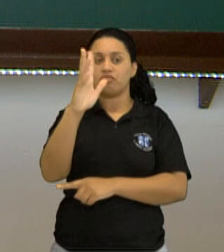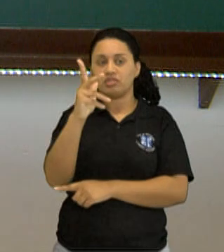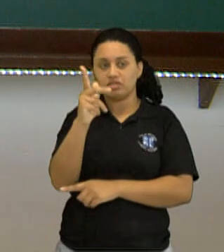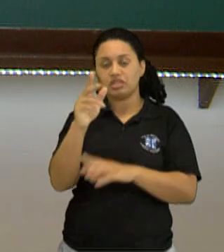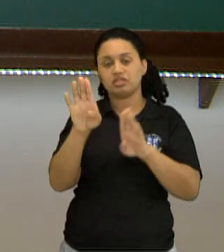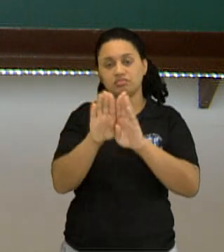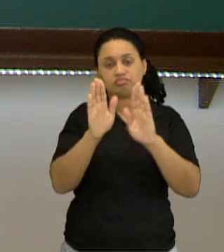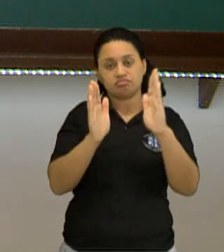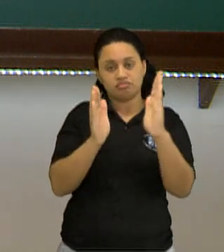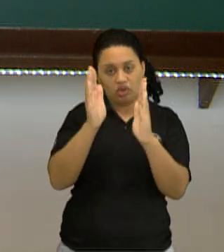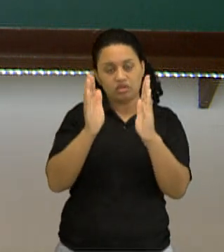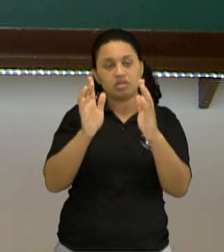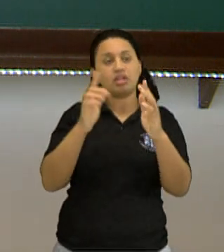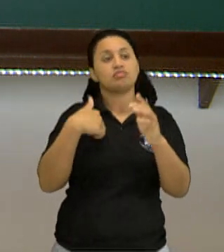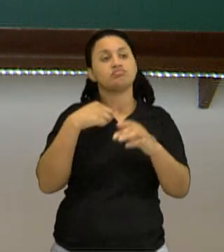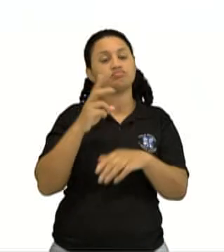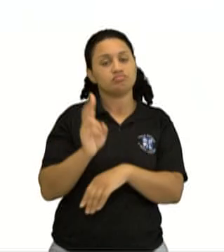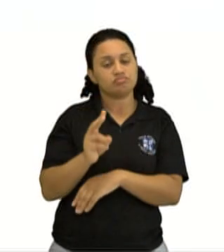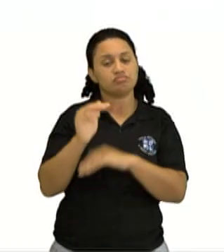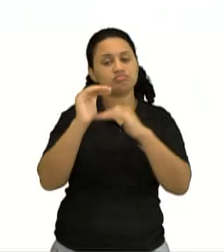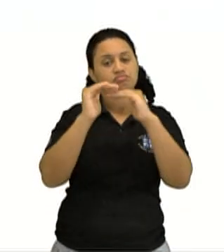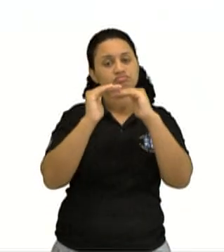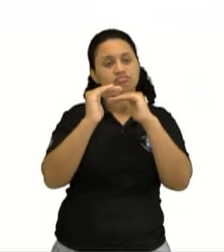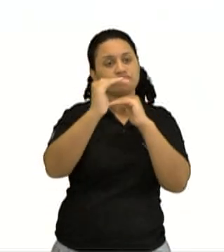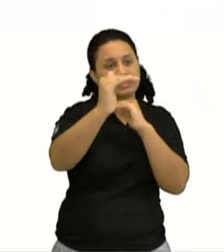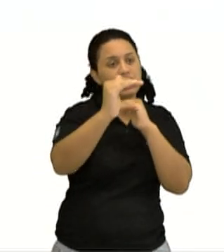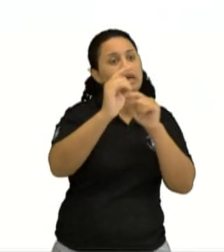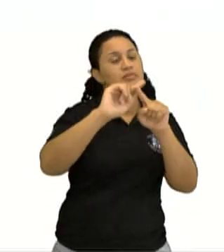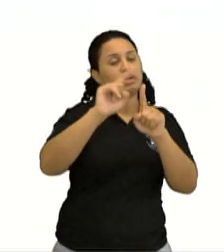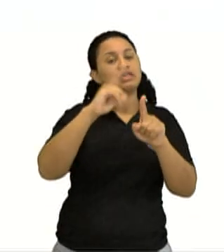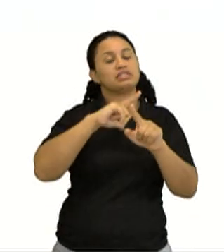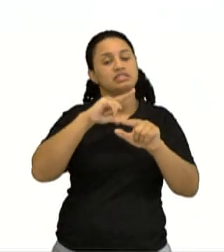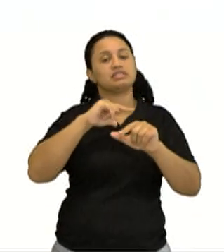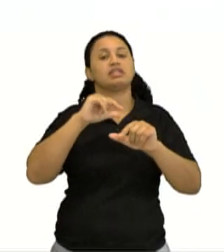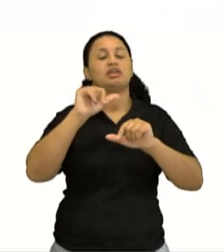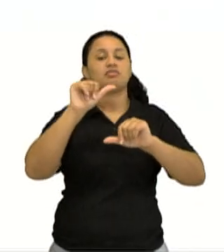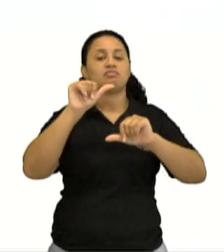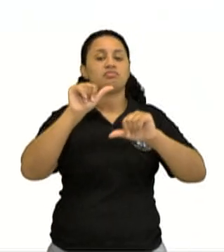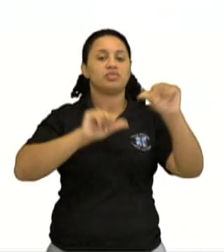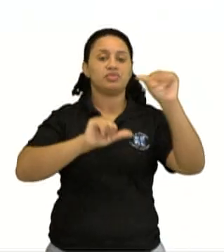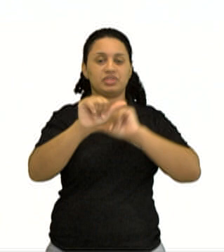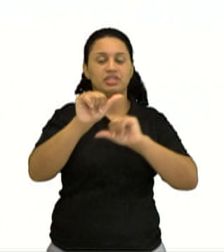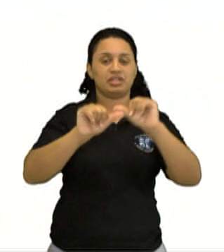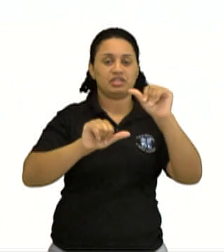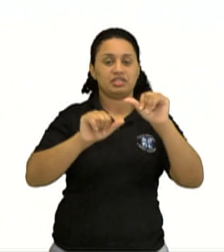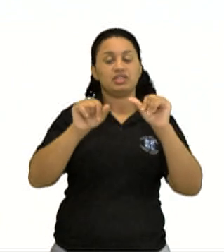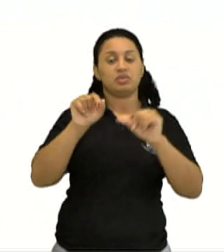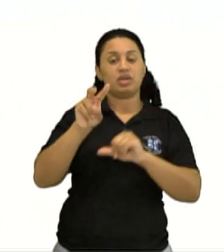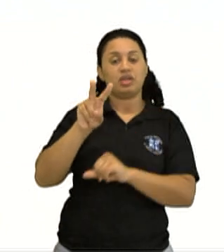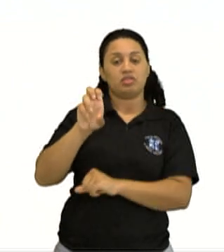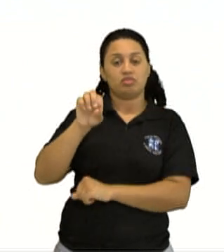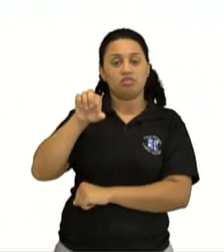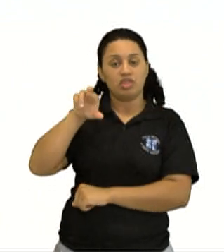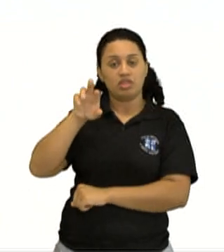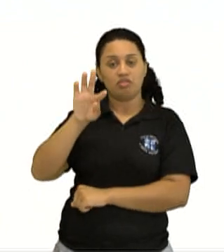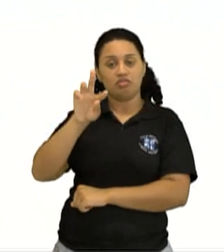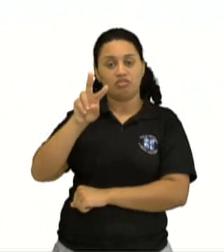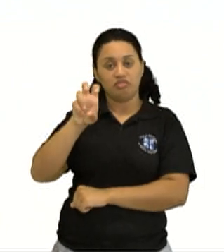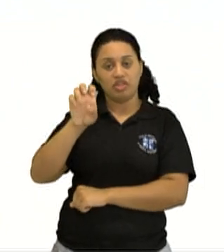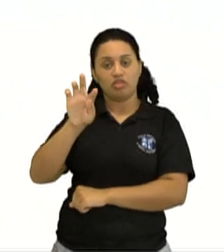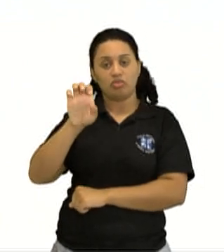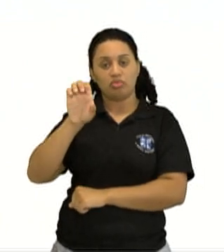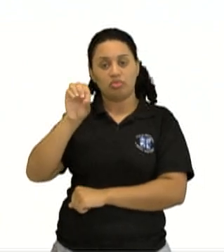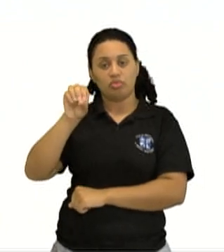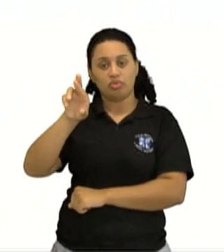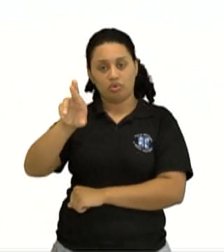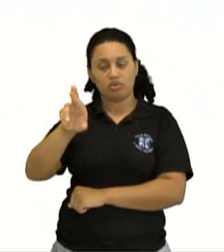módulo seja constante, existe mudança de velocidade, do vetor velocidade. Ou seja,